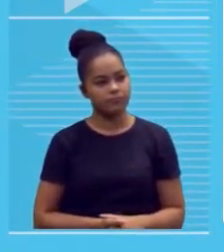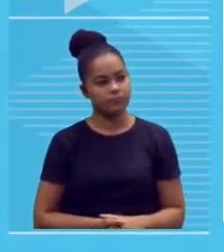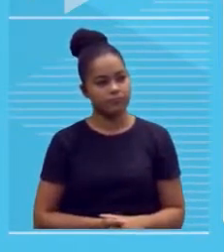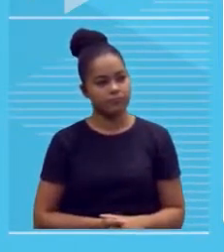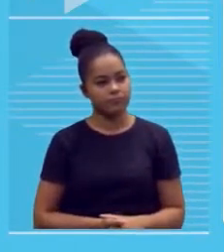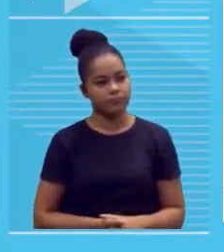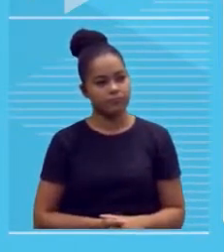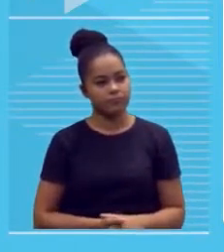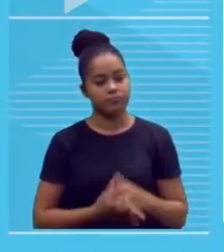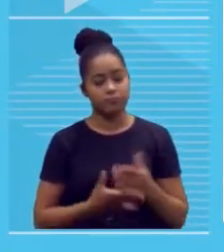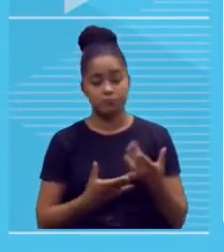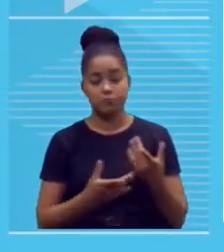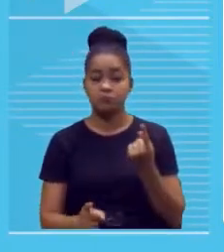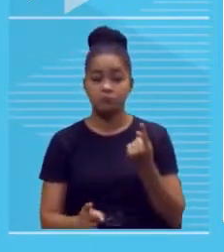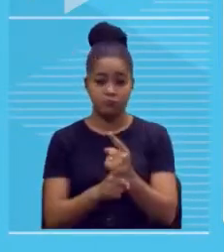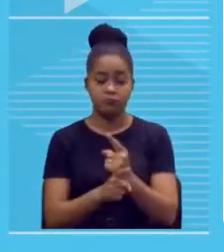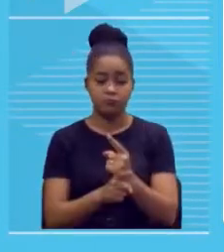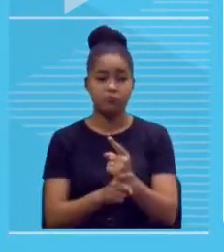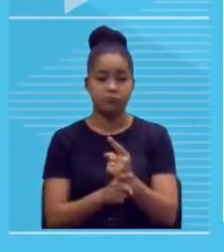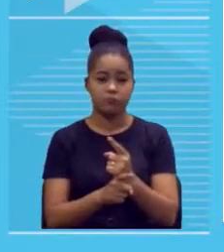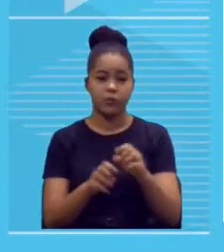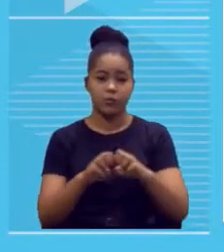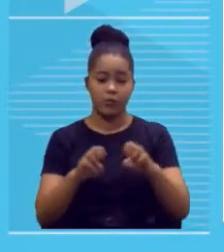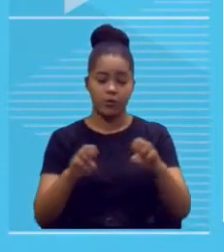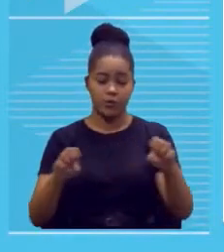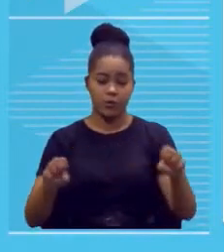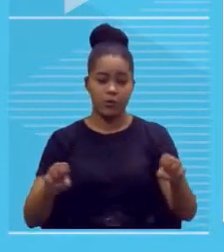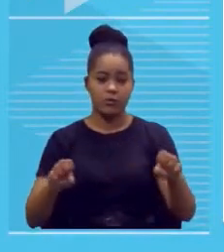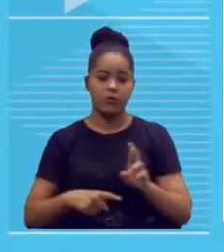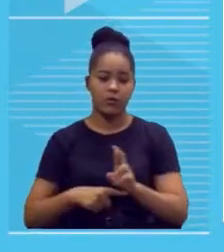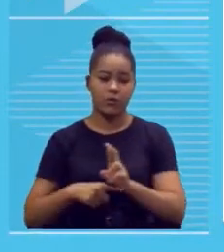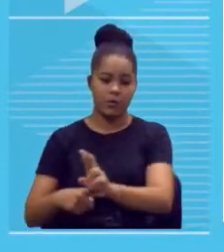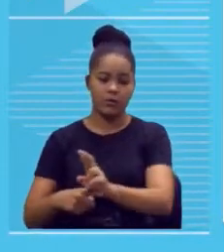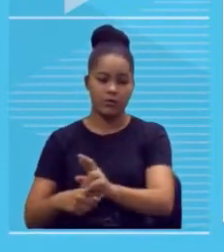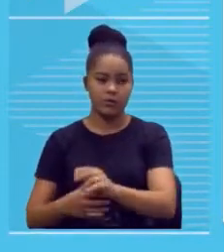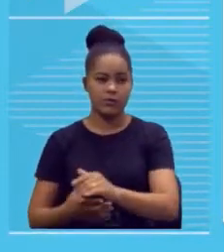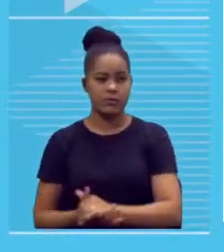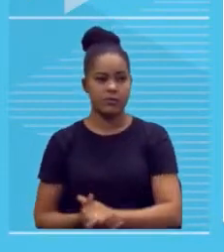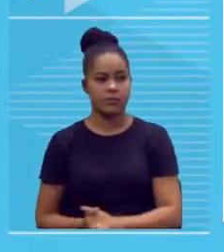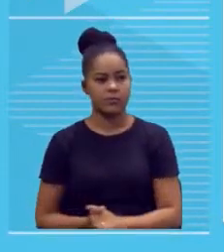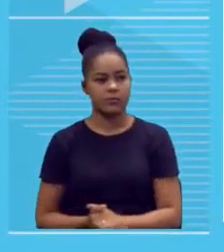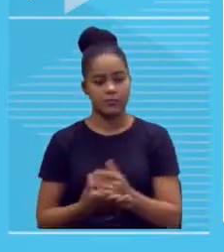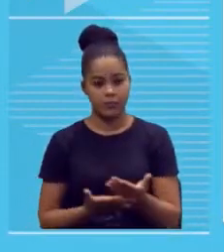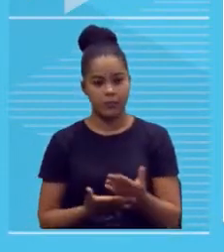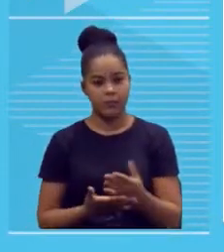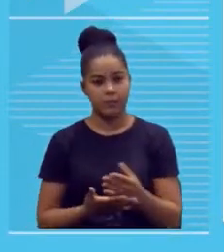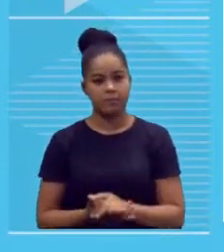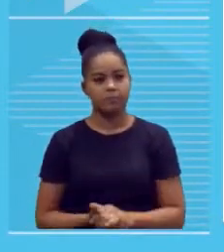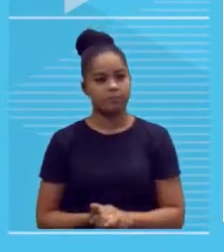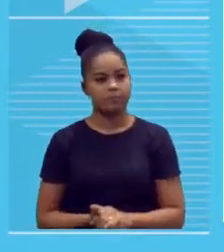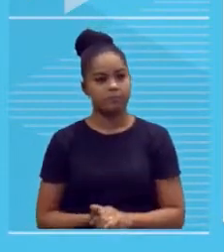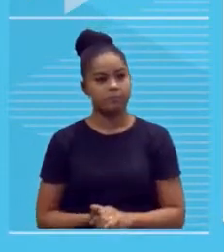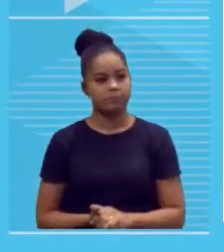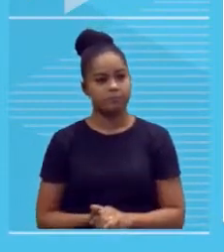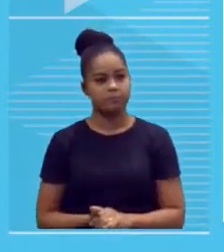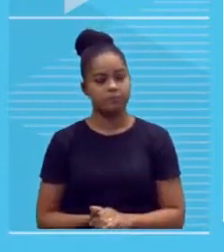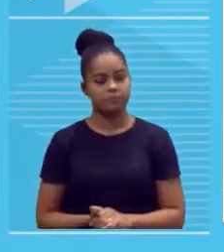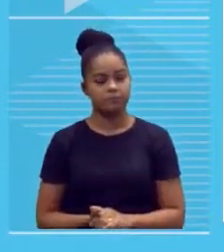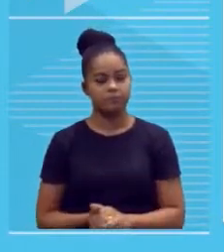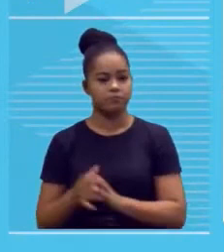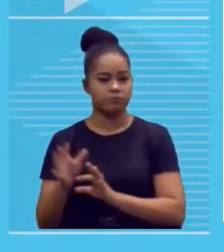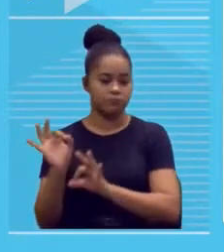Está aqui a equação que representa aquela reta. Deixa eu colocar só mais um gráfico aqui para você entender direitinho do